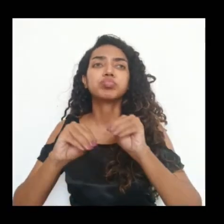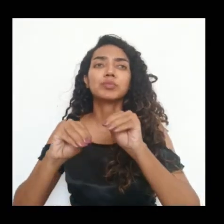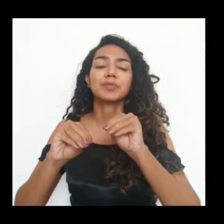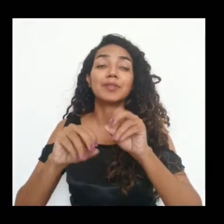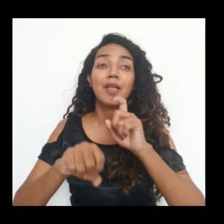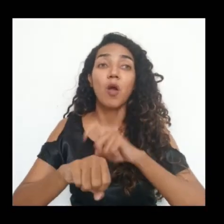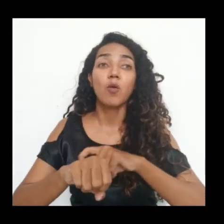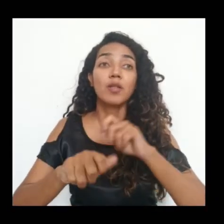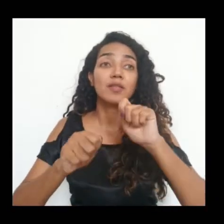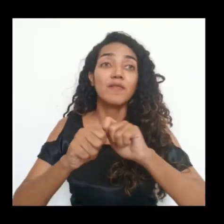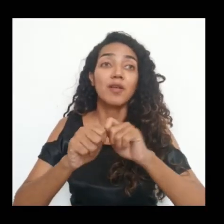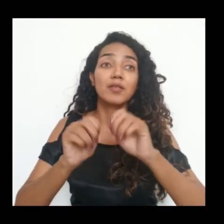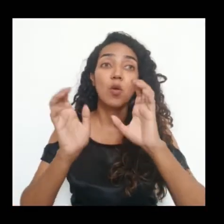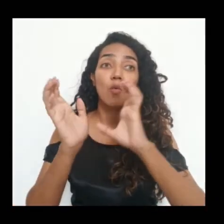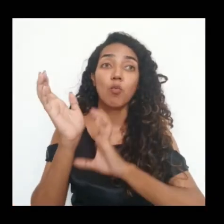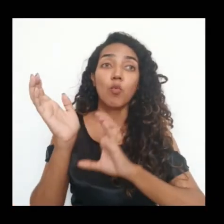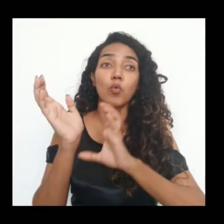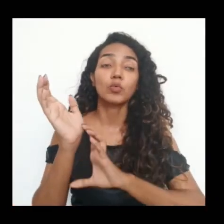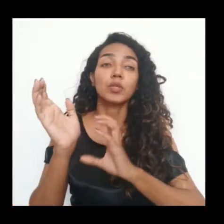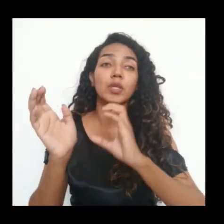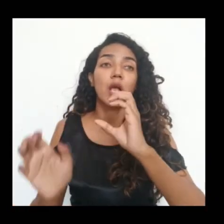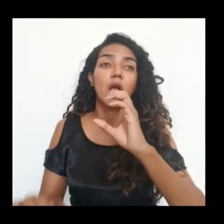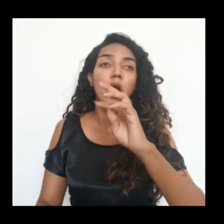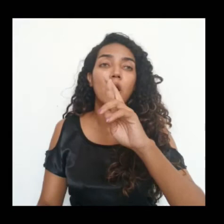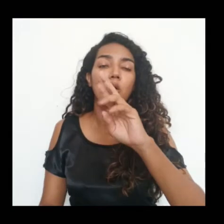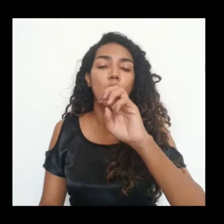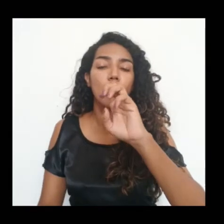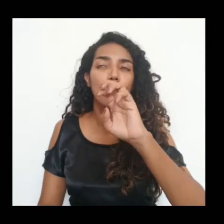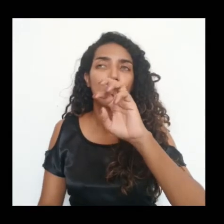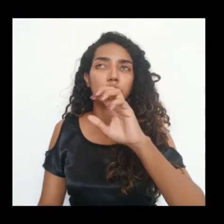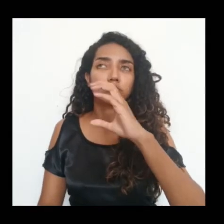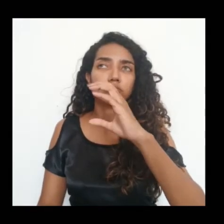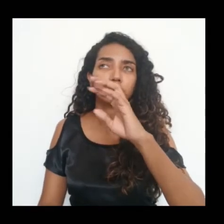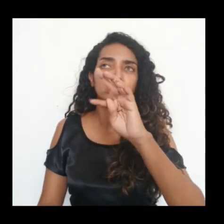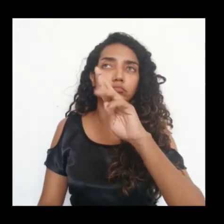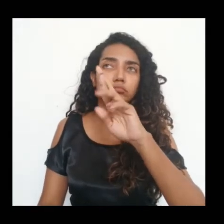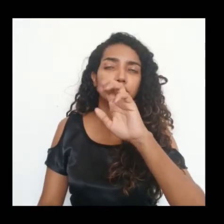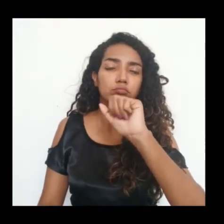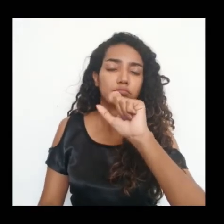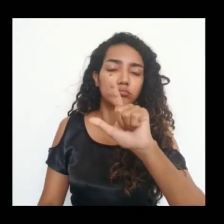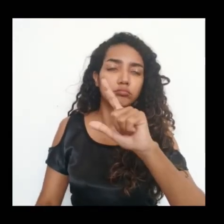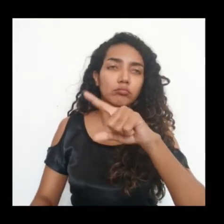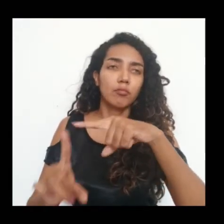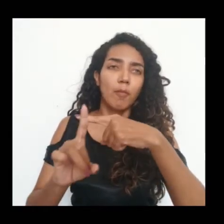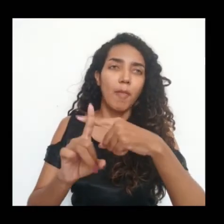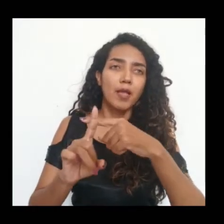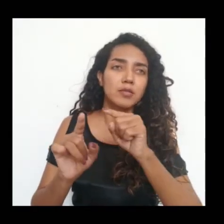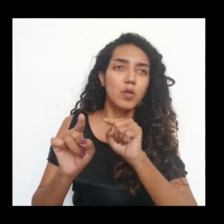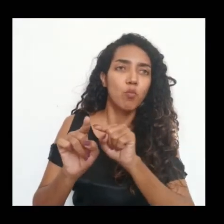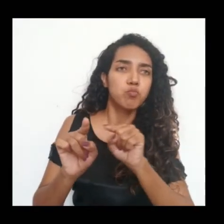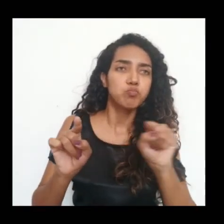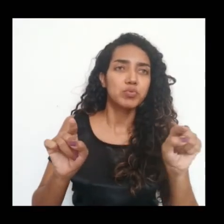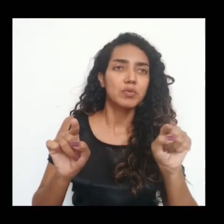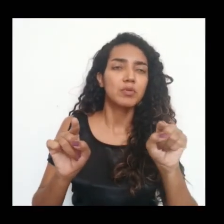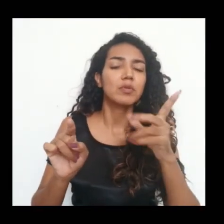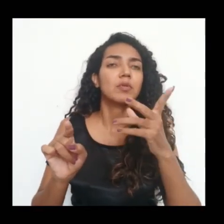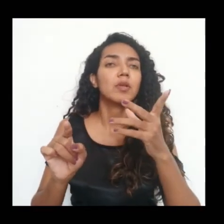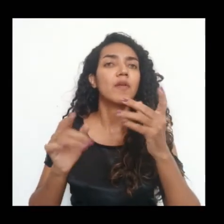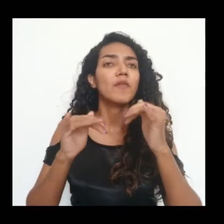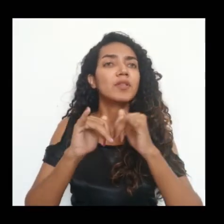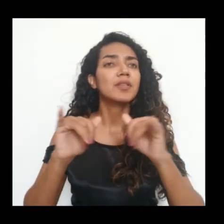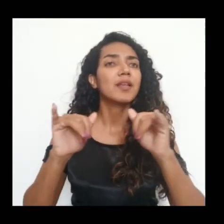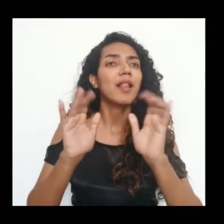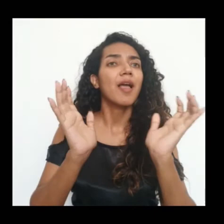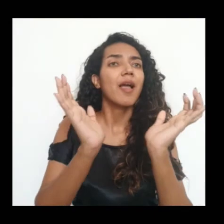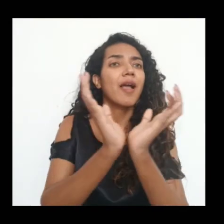apertando aqui o Ctrl espaço, por exemplo, né? Ou até mesmo você declarar classes sem ter informado